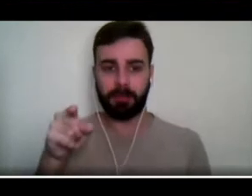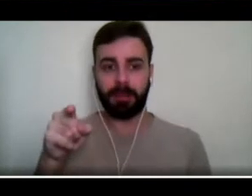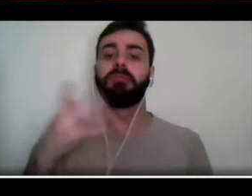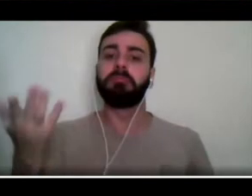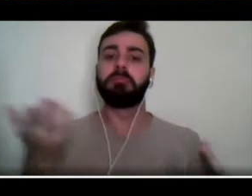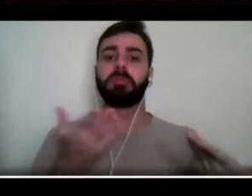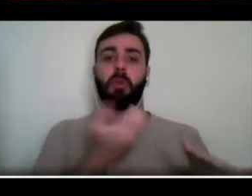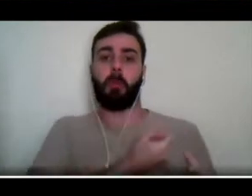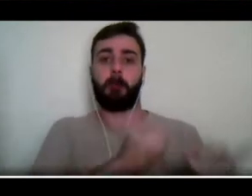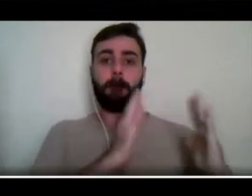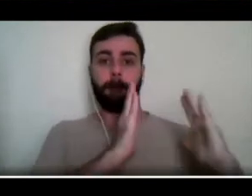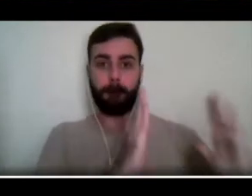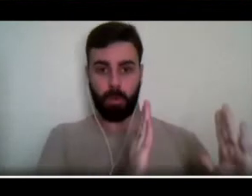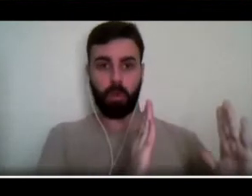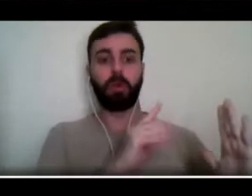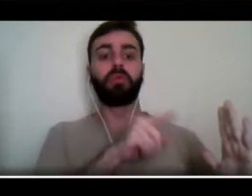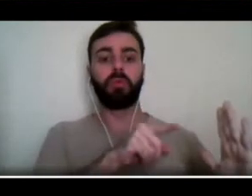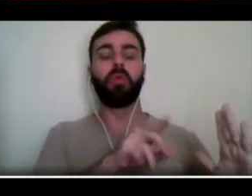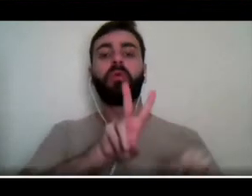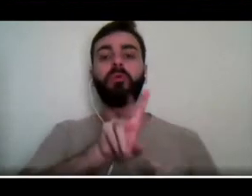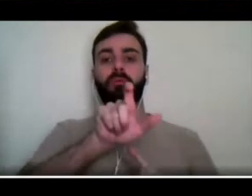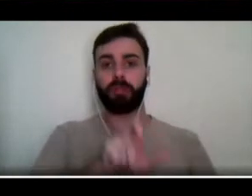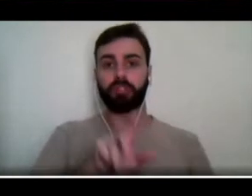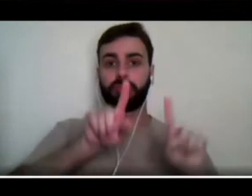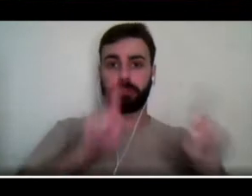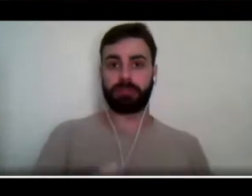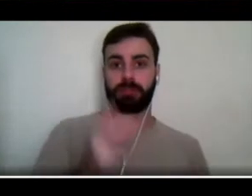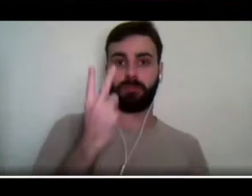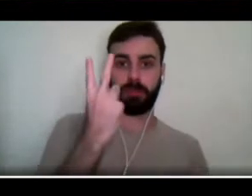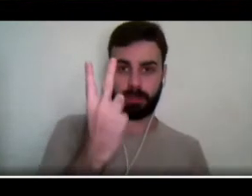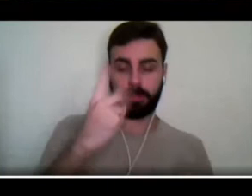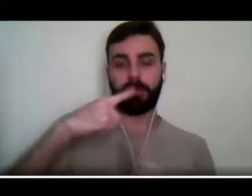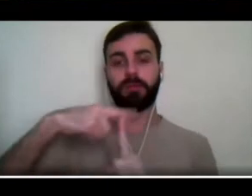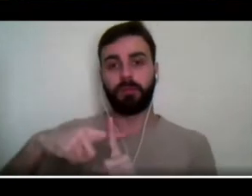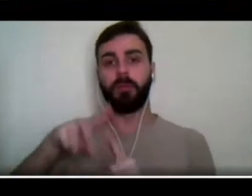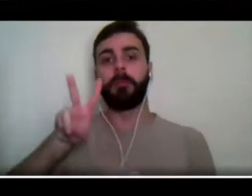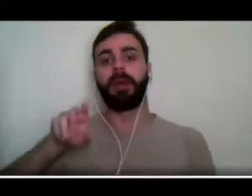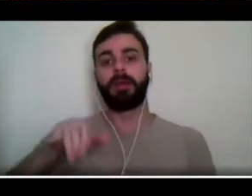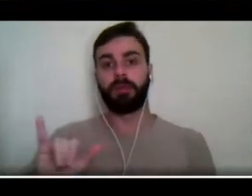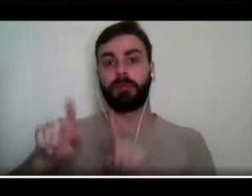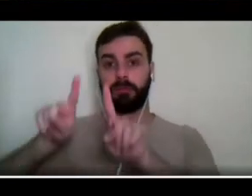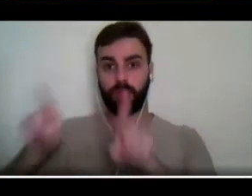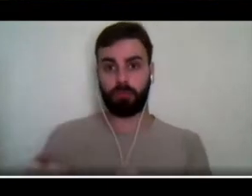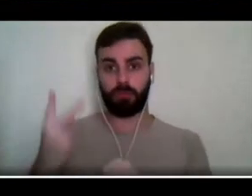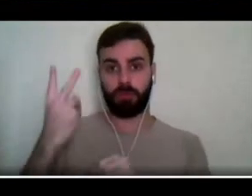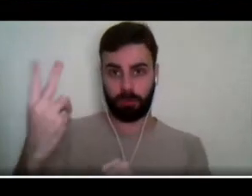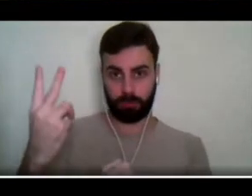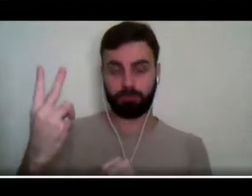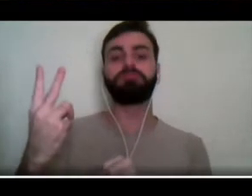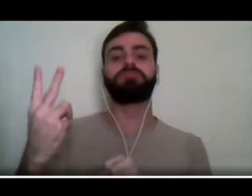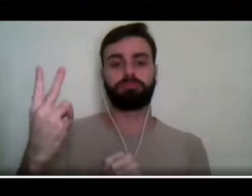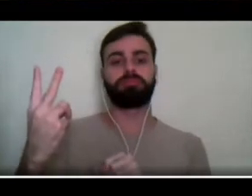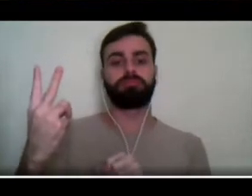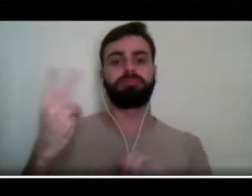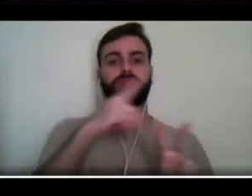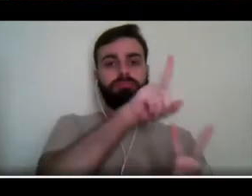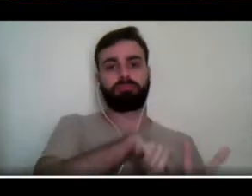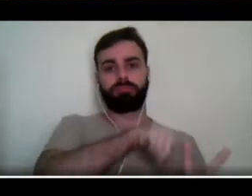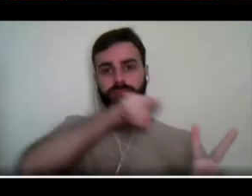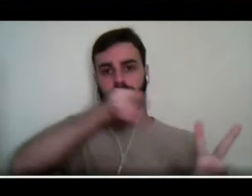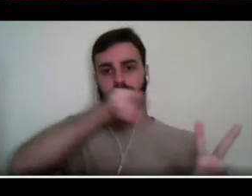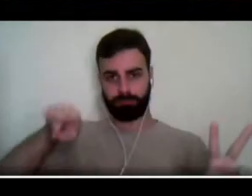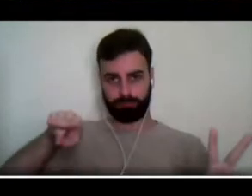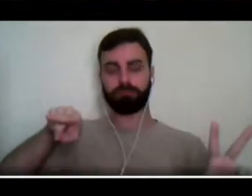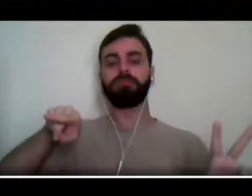ao quadrado mais Vy ao quadrado, tudo dentro de uma raiz